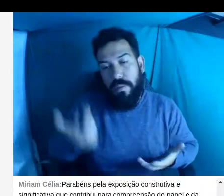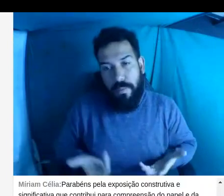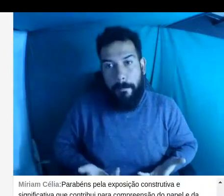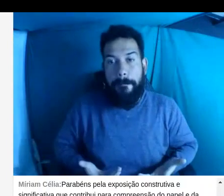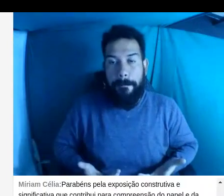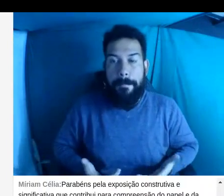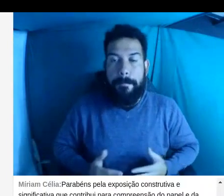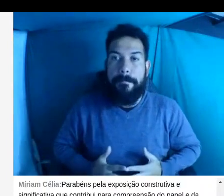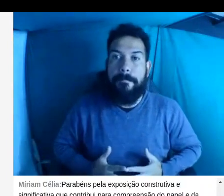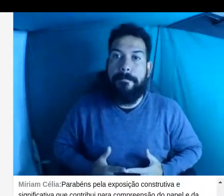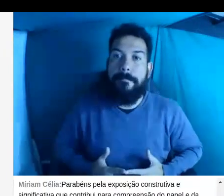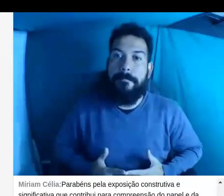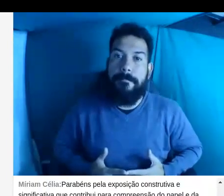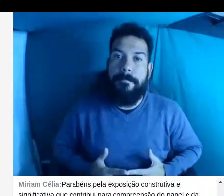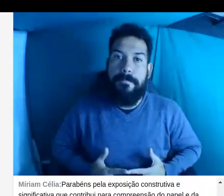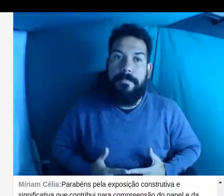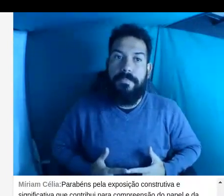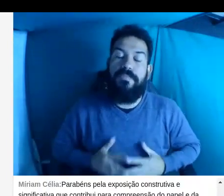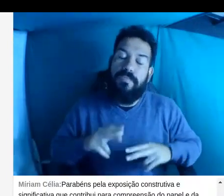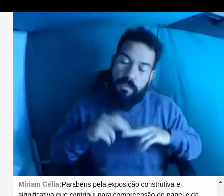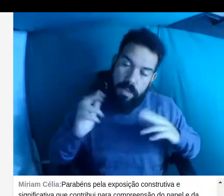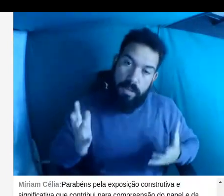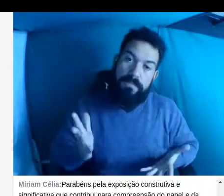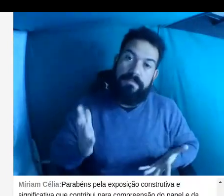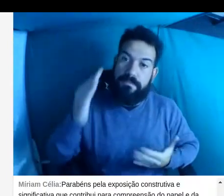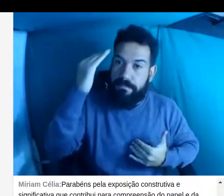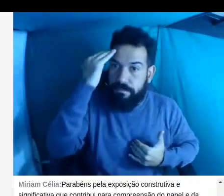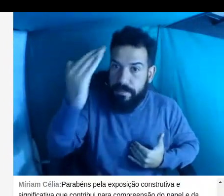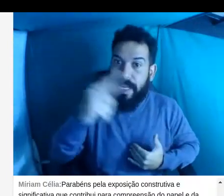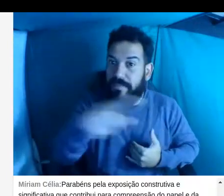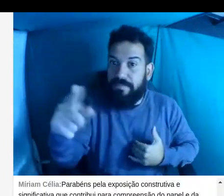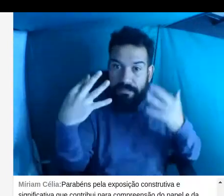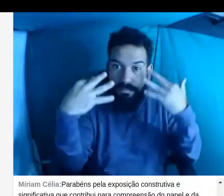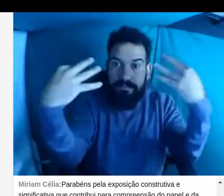eu desde já agradeço a audiência de todos